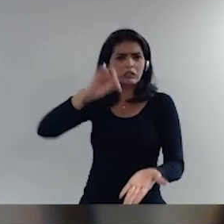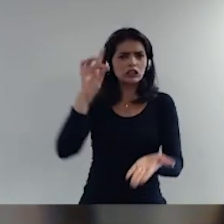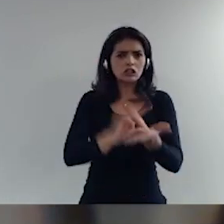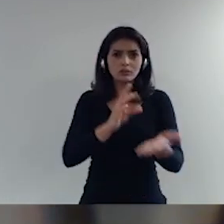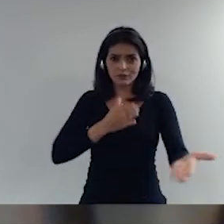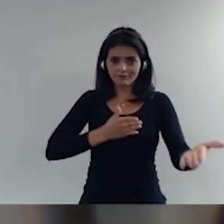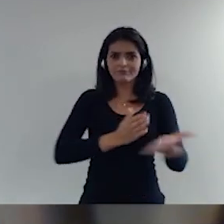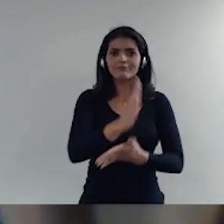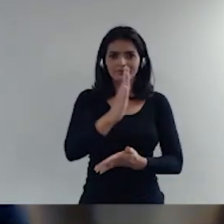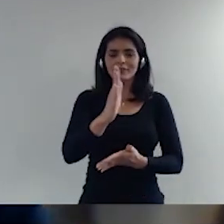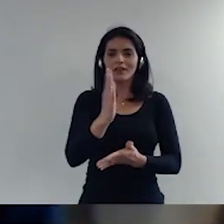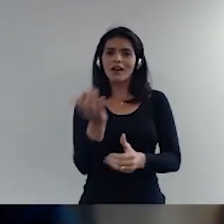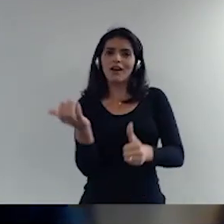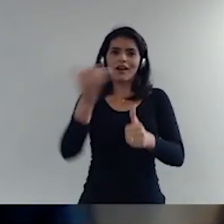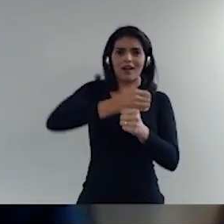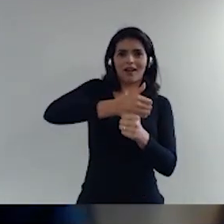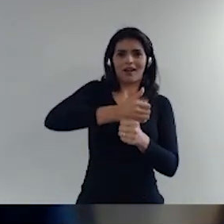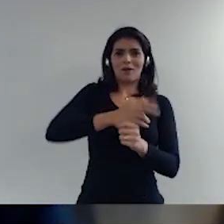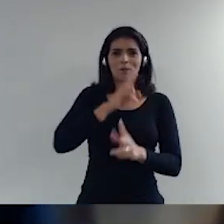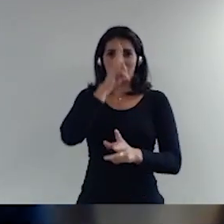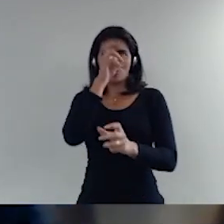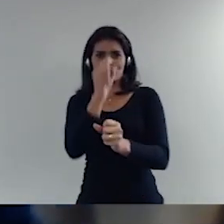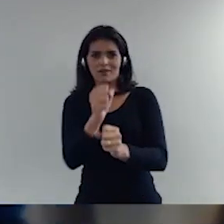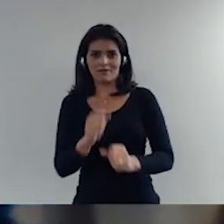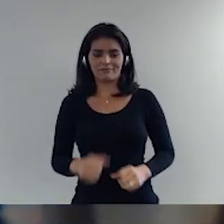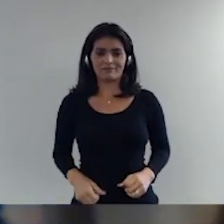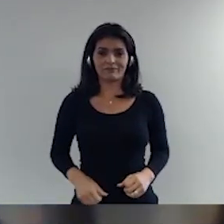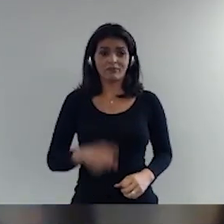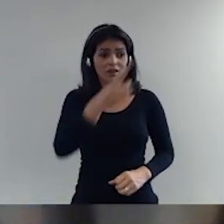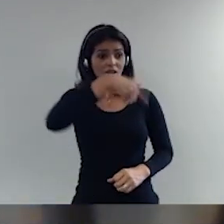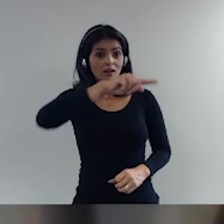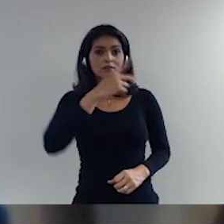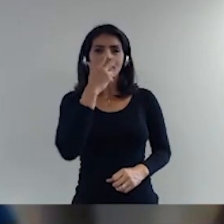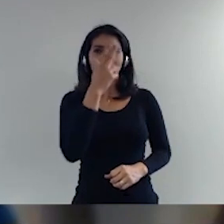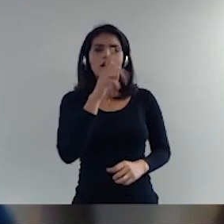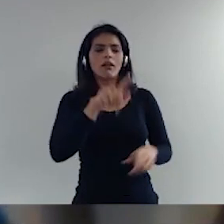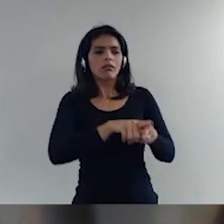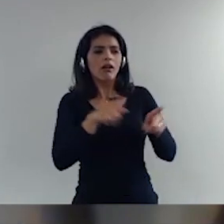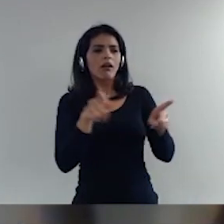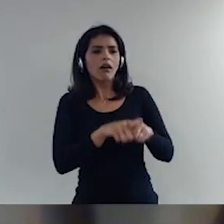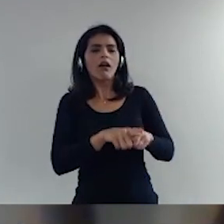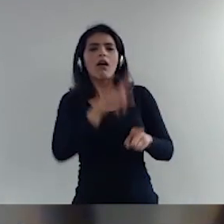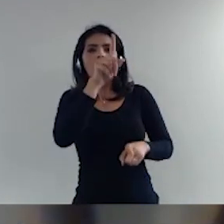se assumir o poder, também se acham infensos